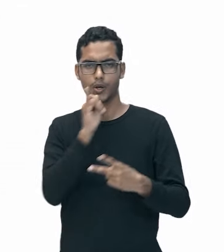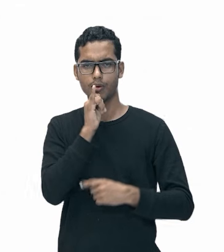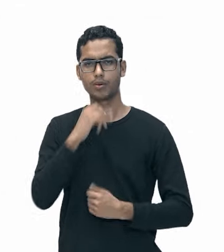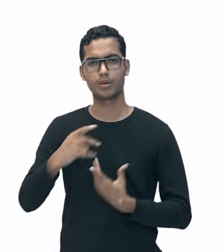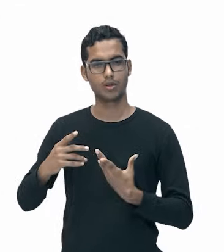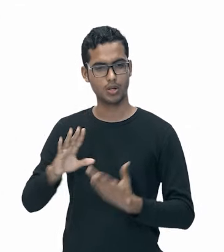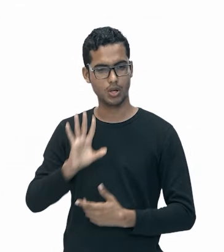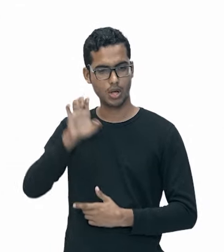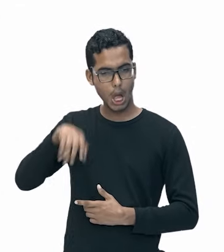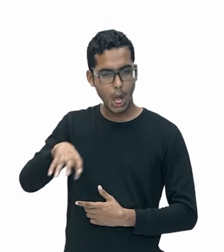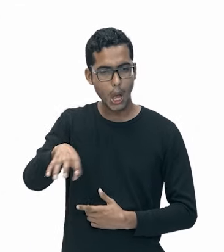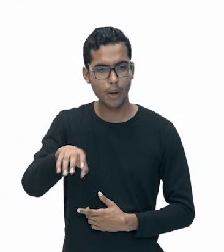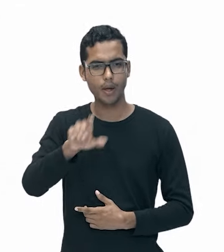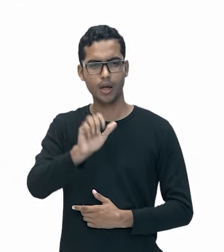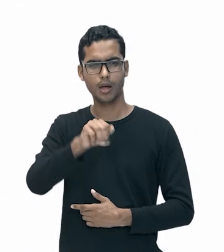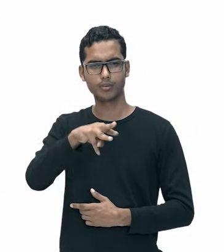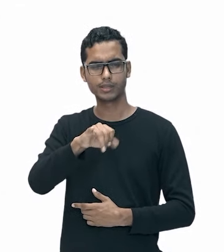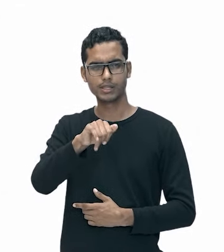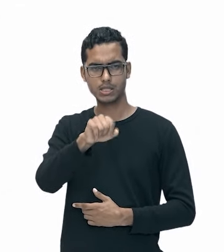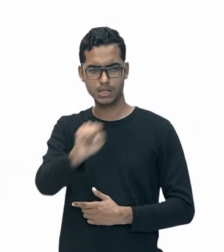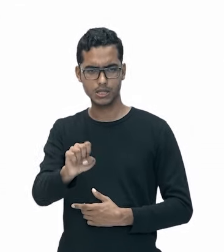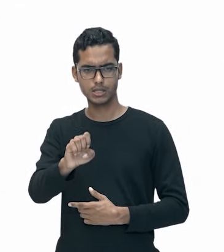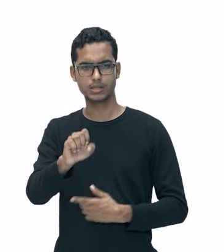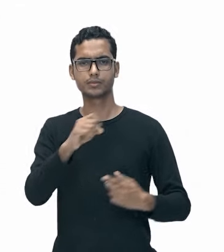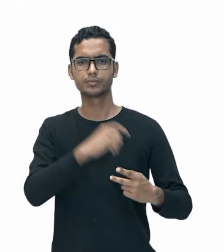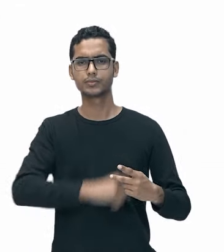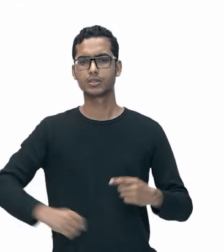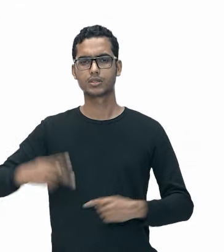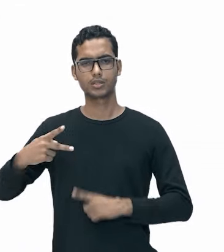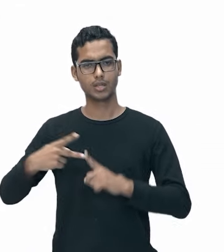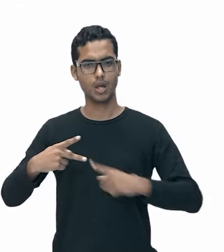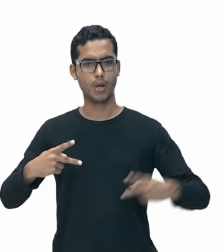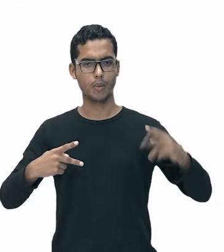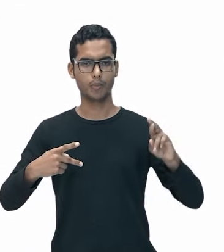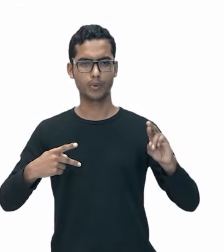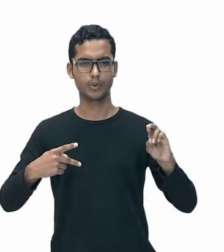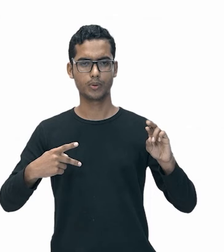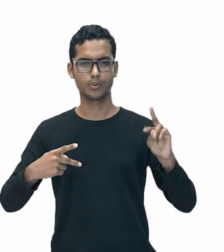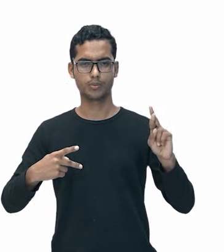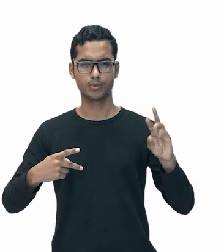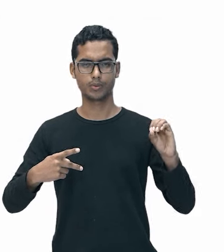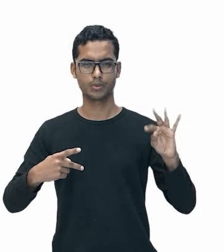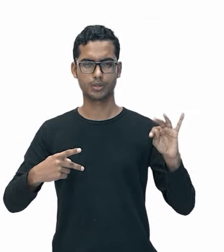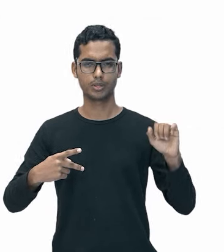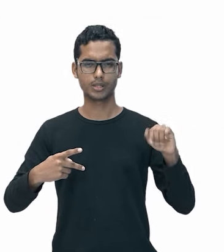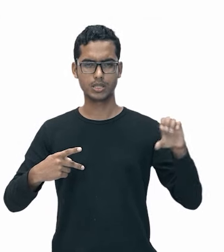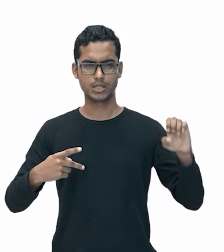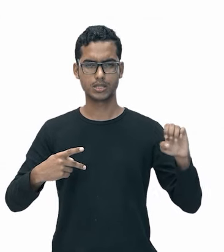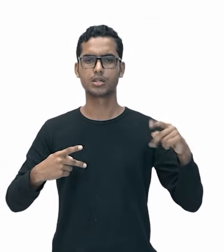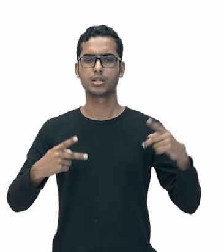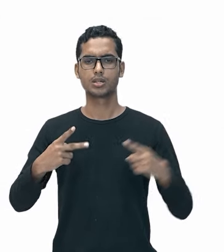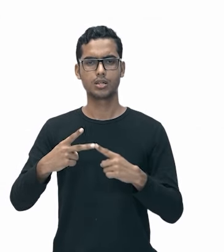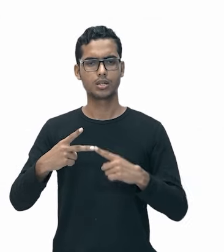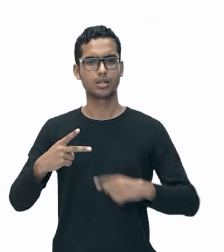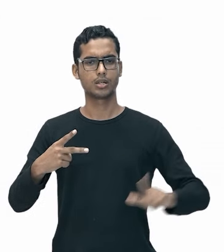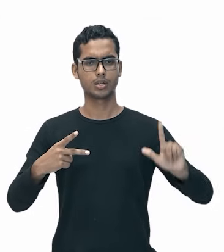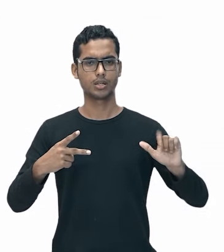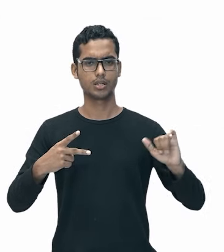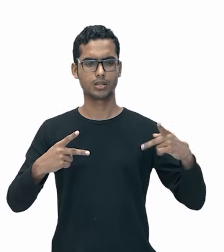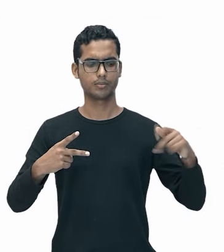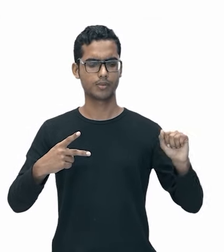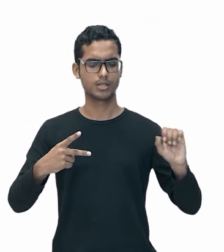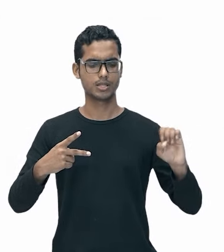da lipase a presença dessas enzimas faz com que né esse processo seja mais rápido tá então